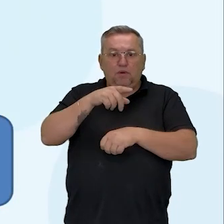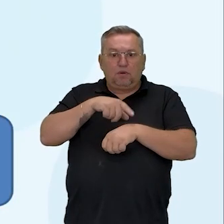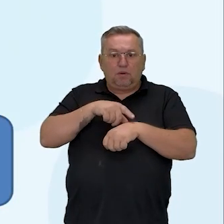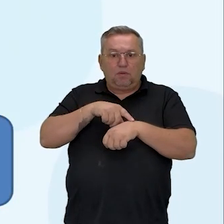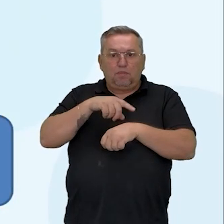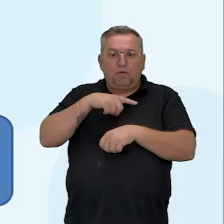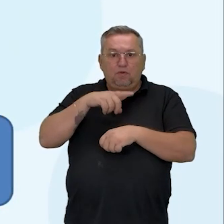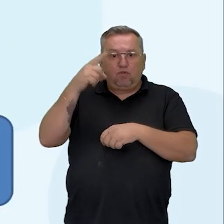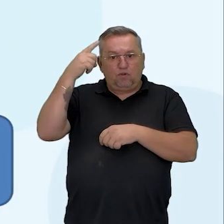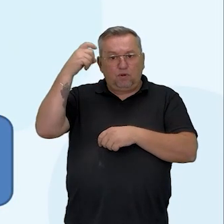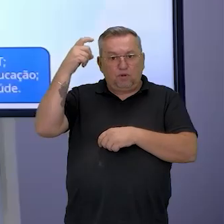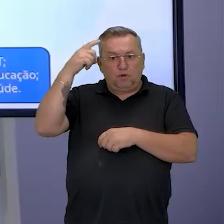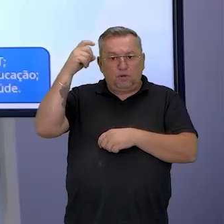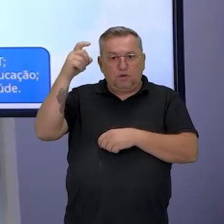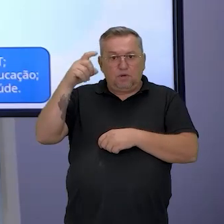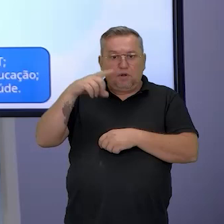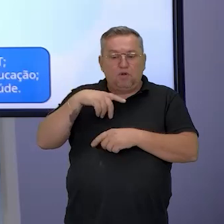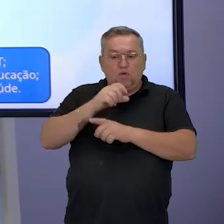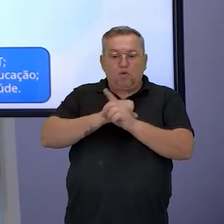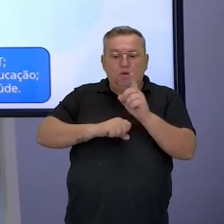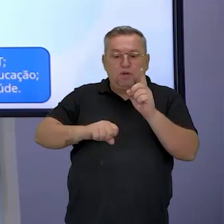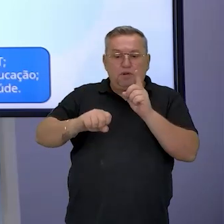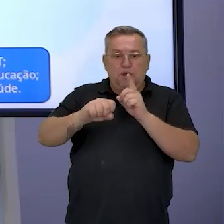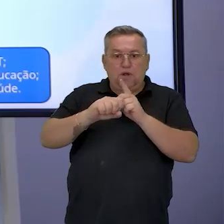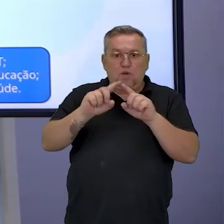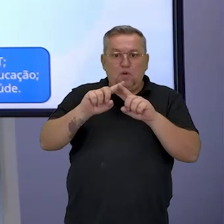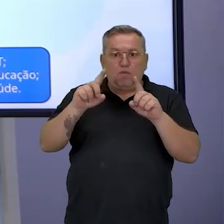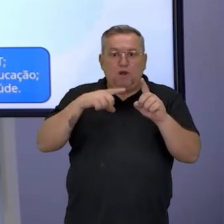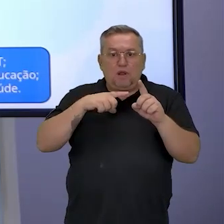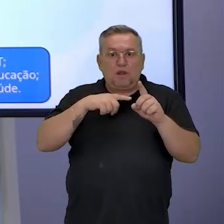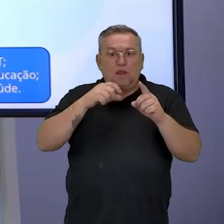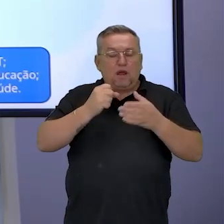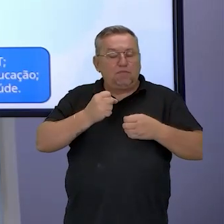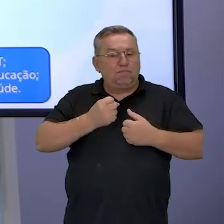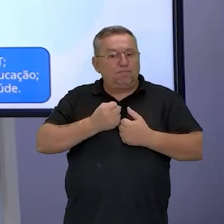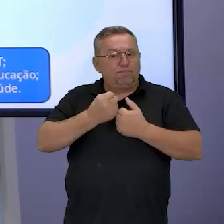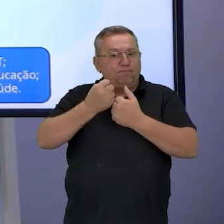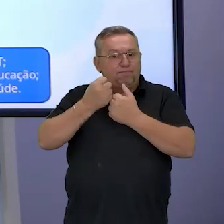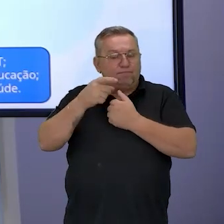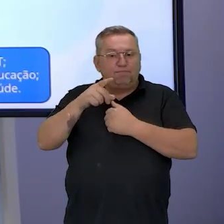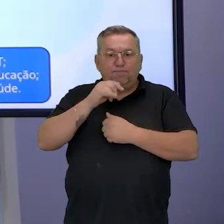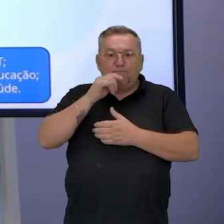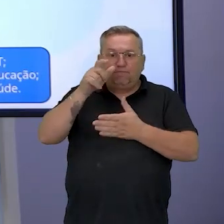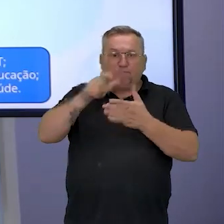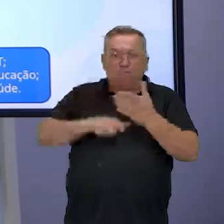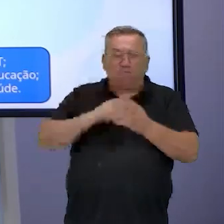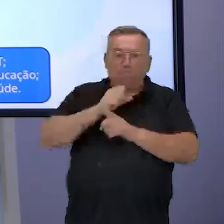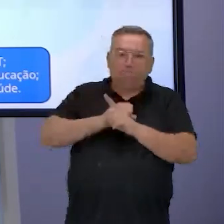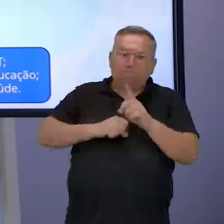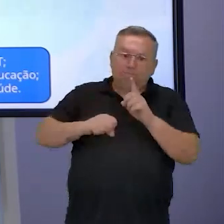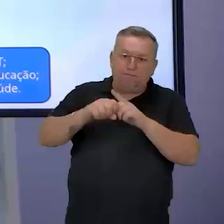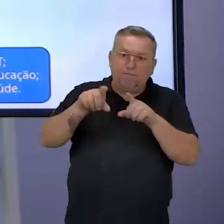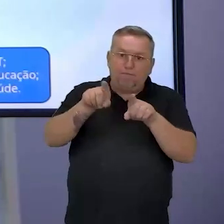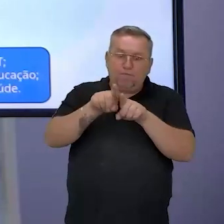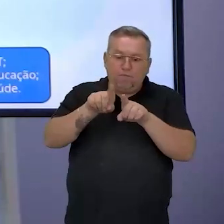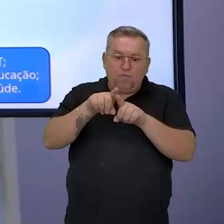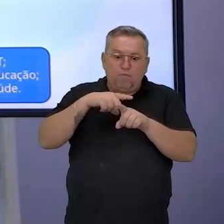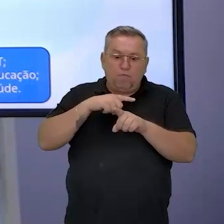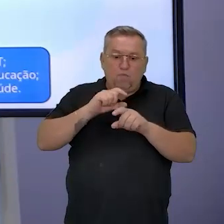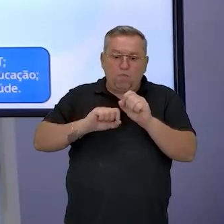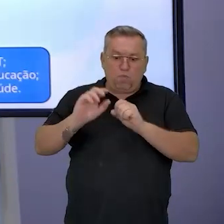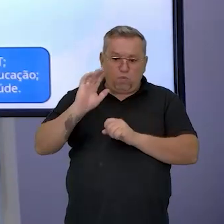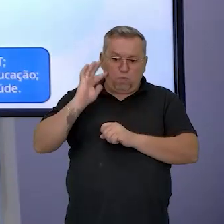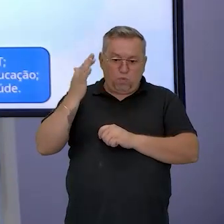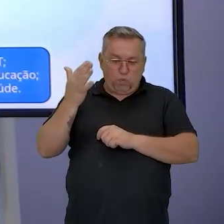gente cria uma estrutura social para dar sustentação a esse modelo econômico social. E essa estrutura